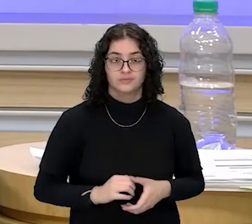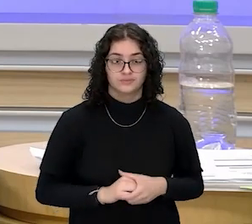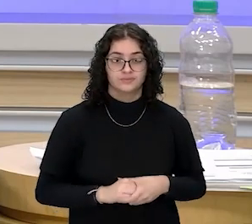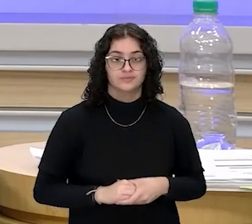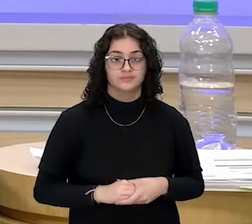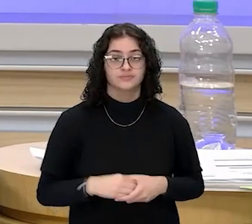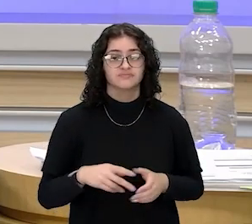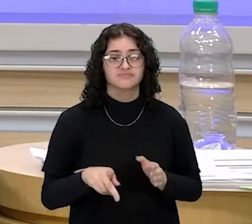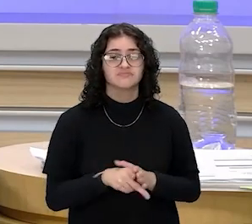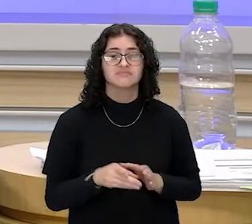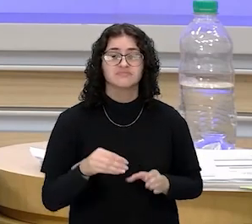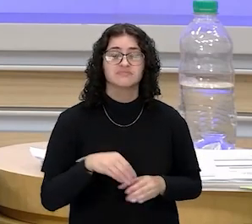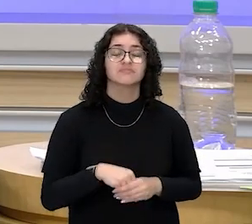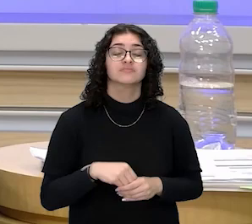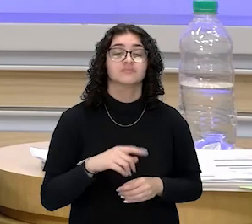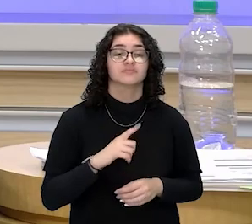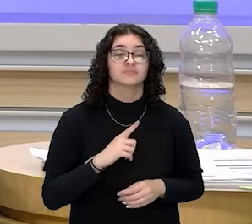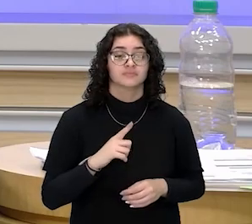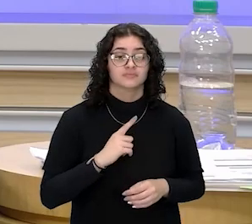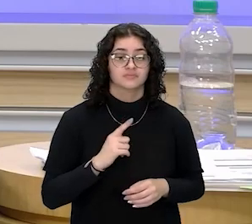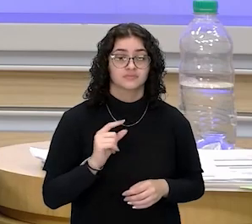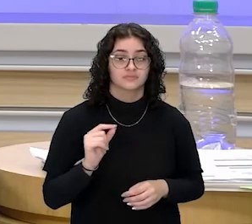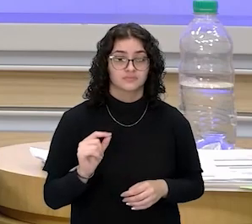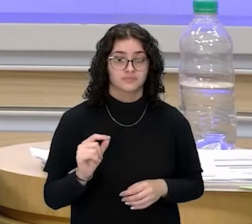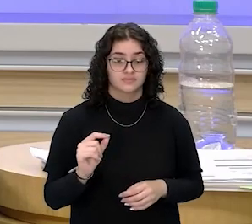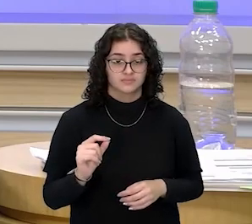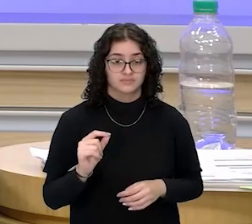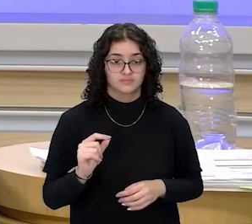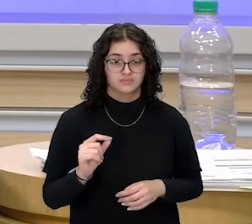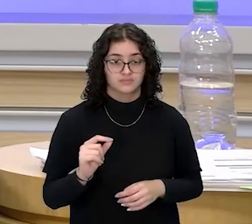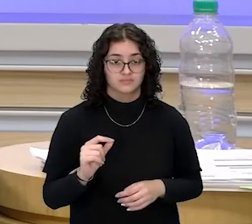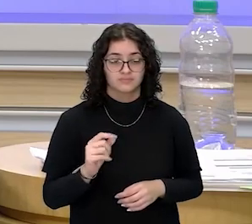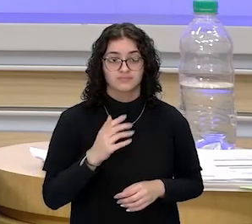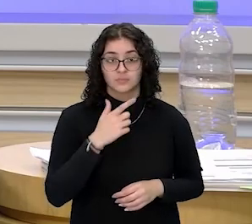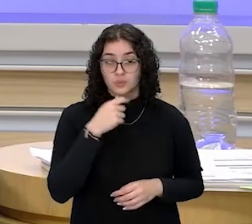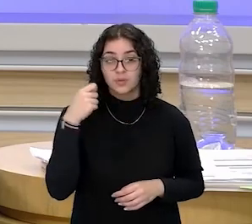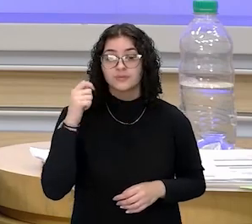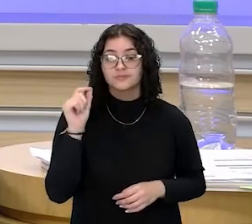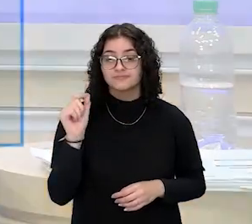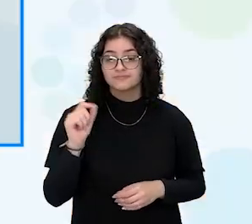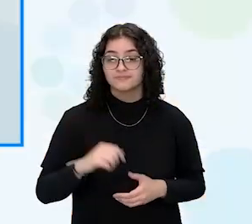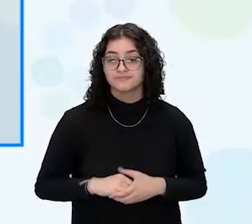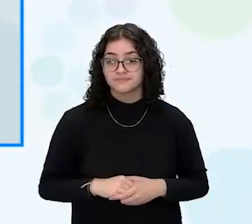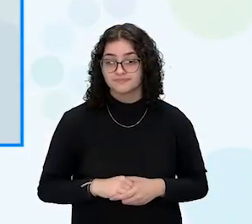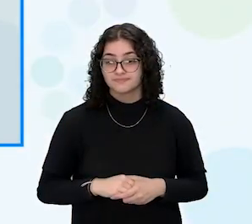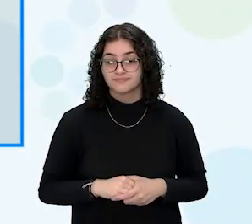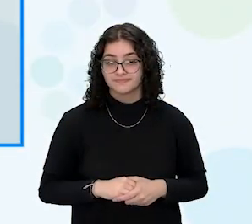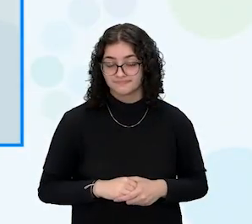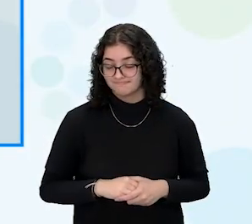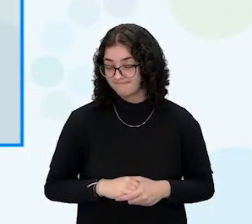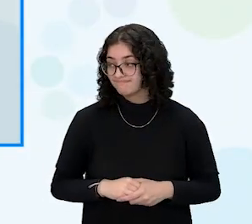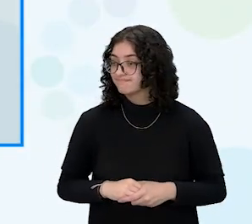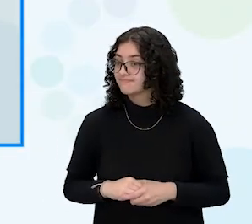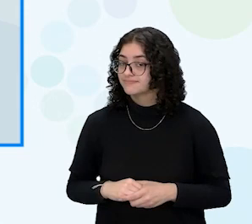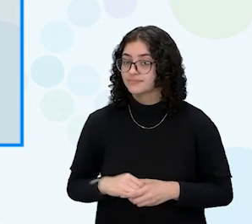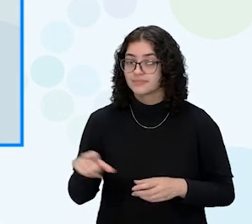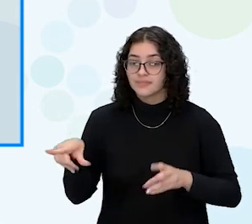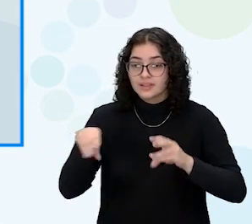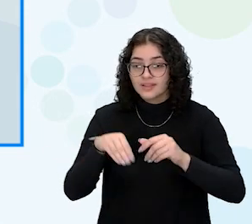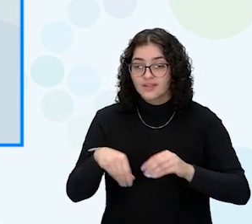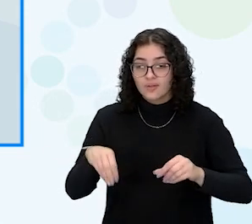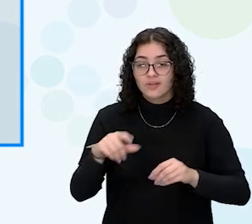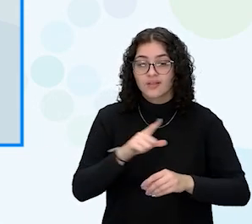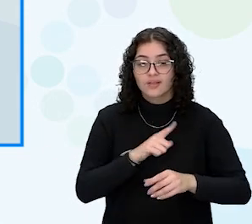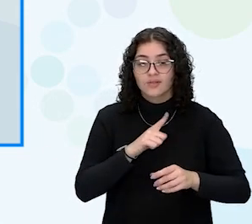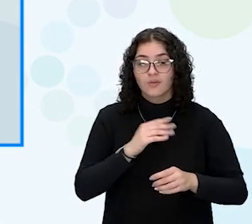essa constituição que vai definir esse pH é o que, Sumaia? Então, vamos lá. No solo, a gente tem medidores de pH ou a